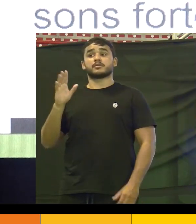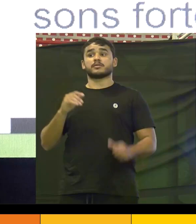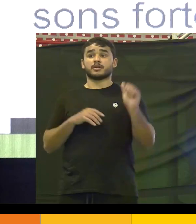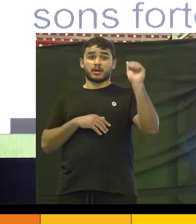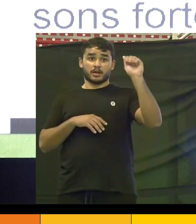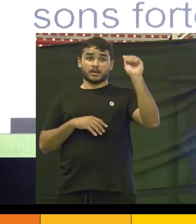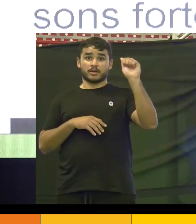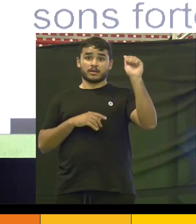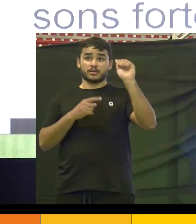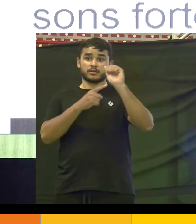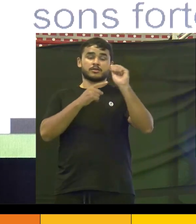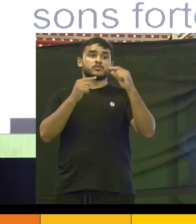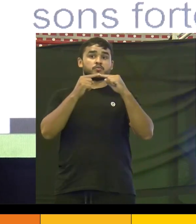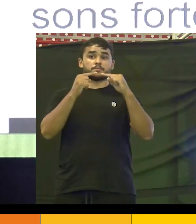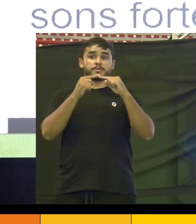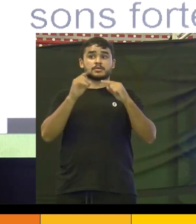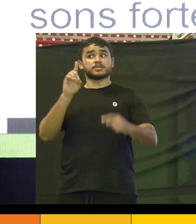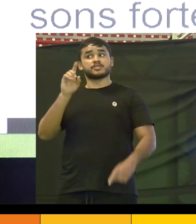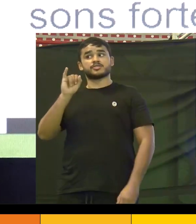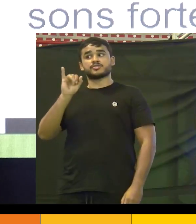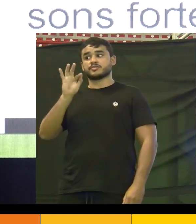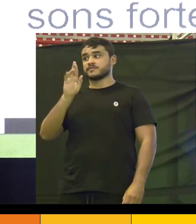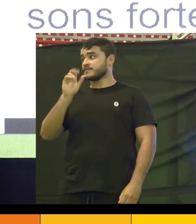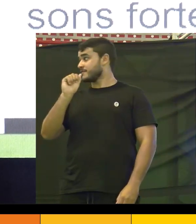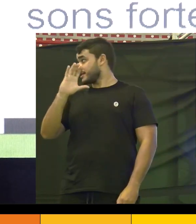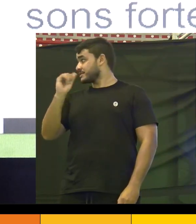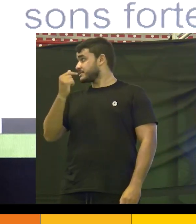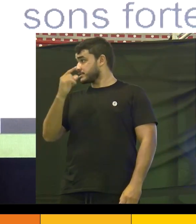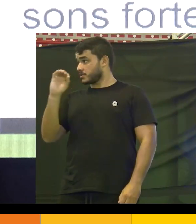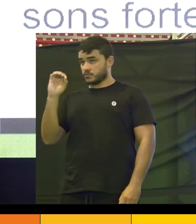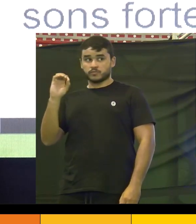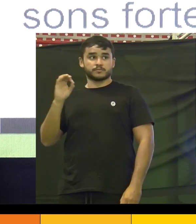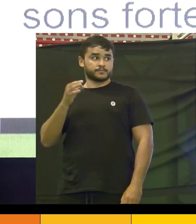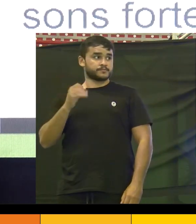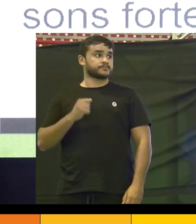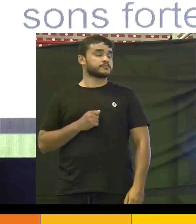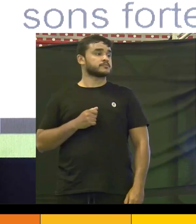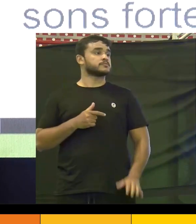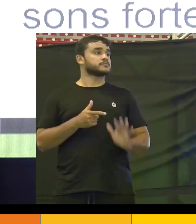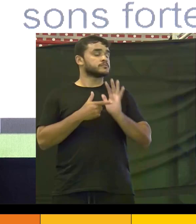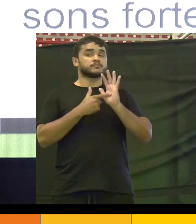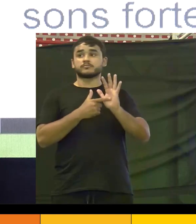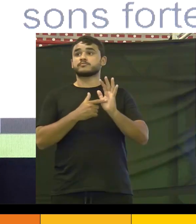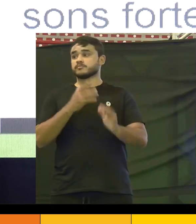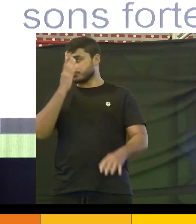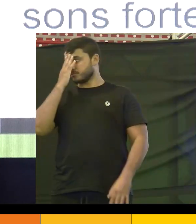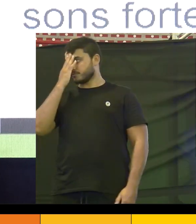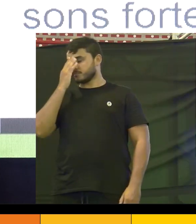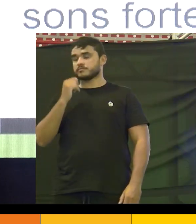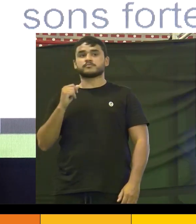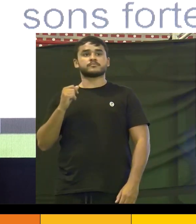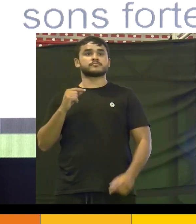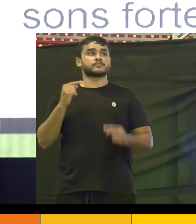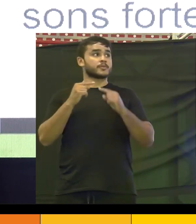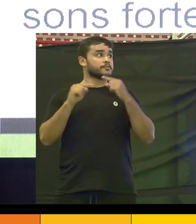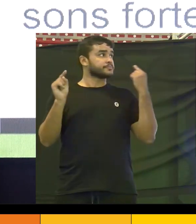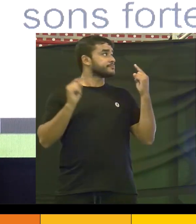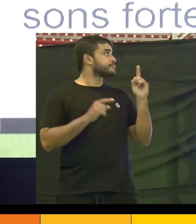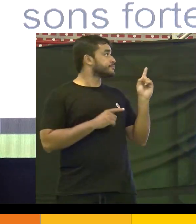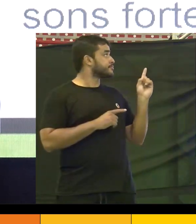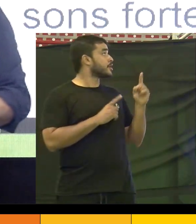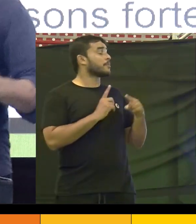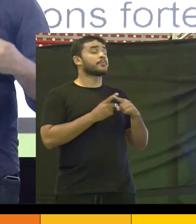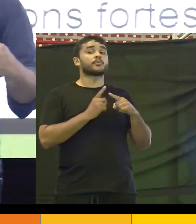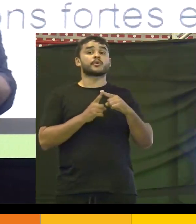Difração, perfeito. Correto? Então, ó, o primeiro fenômeno não é a nossa resposta, porque eu